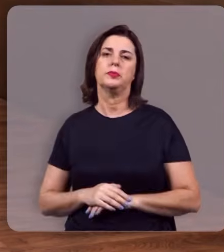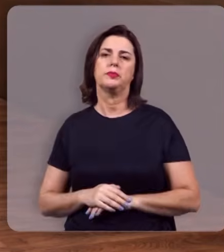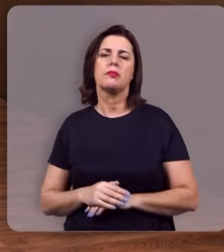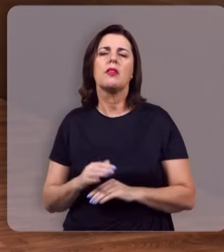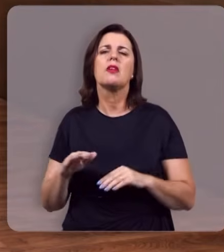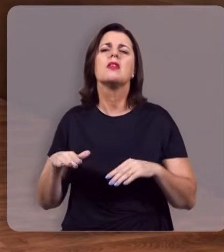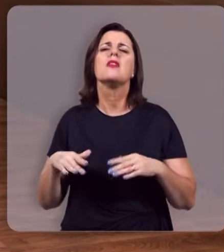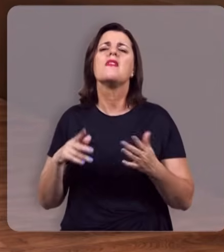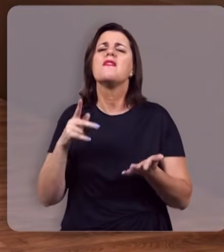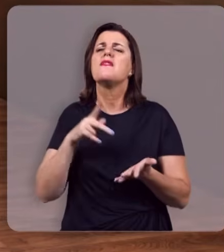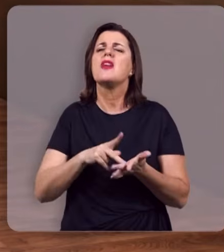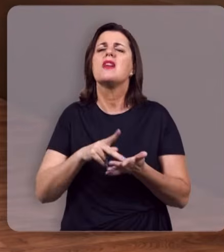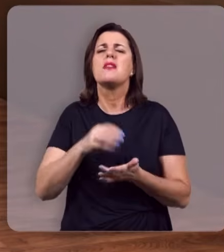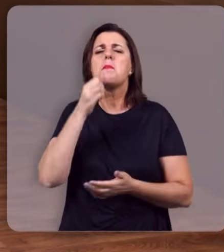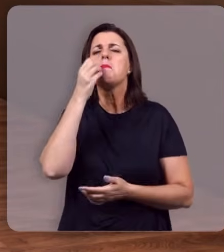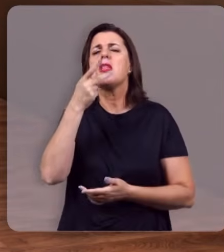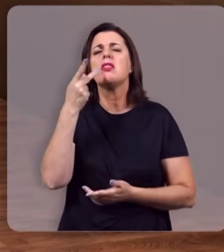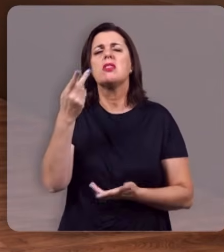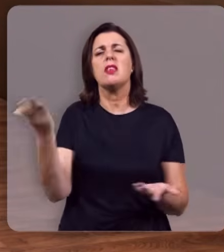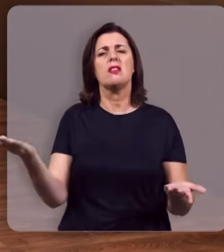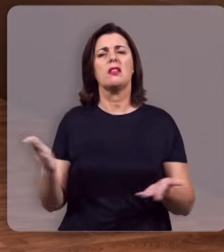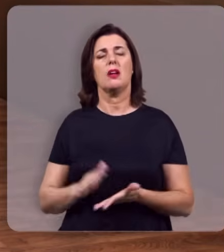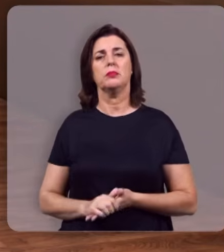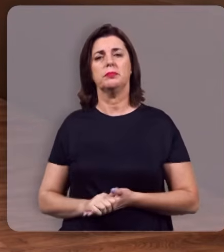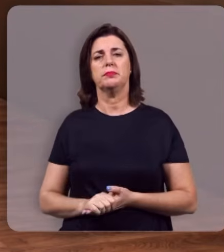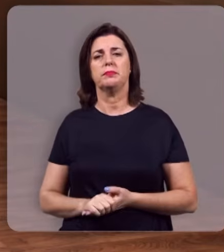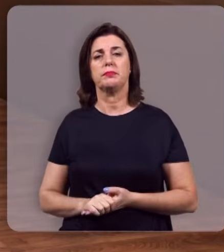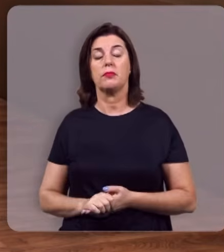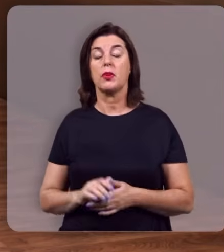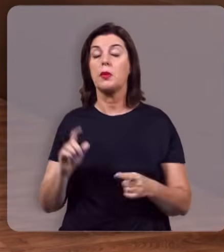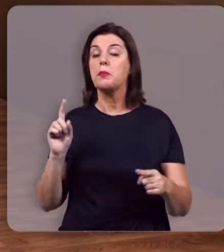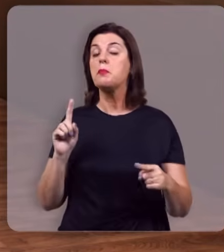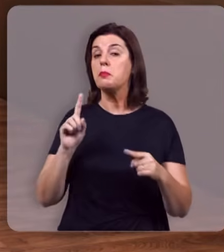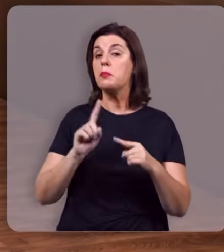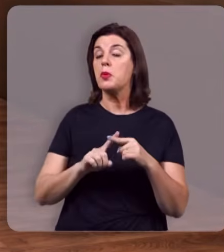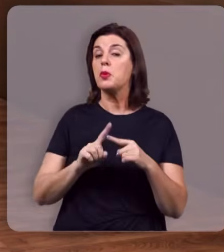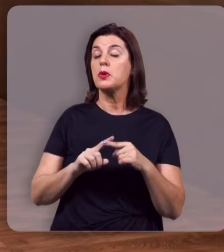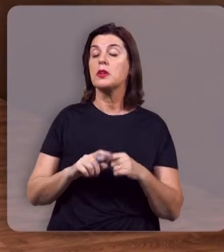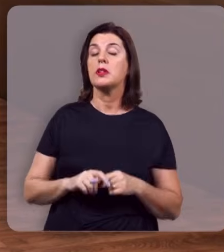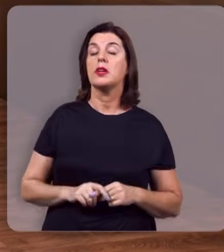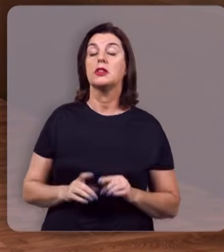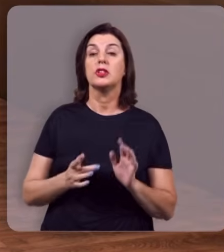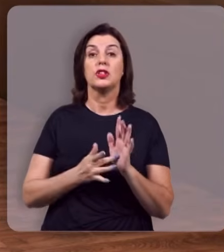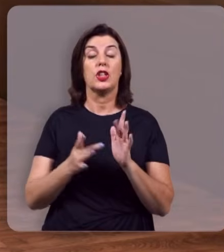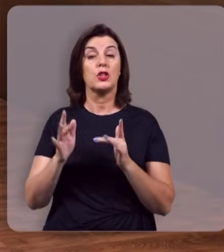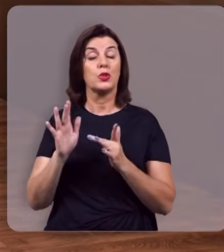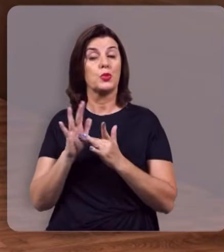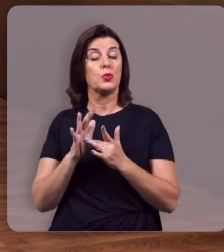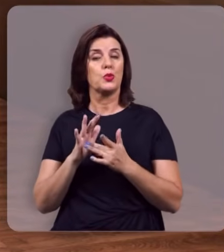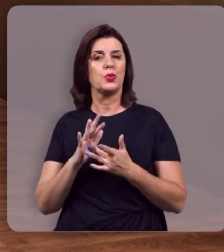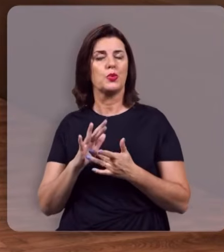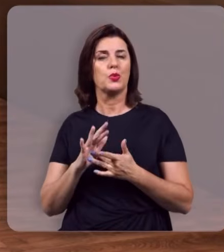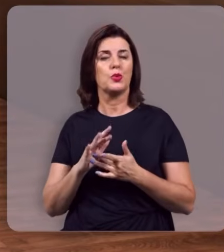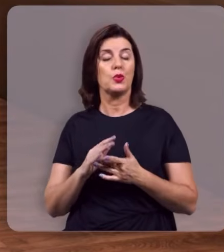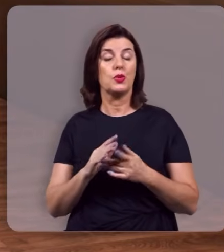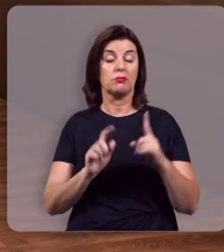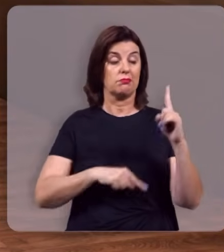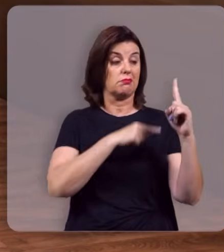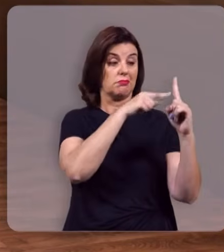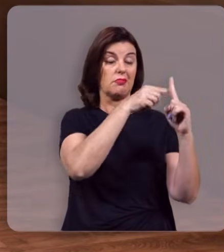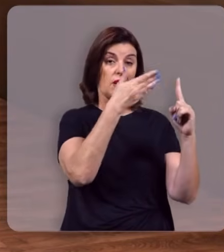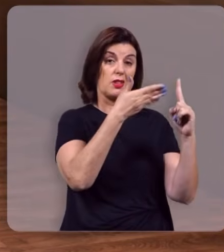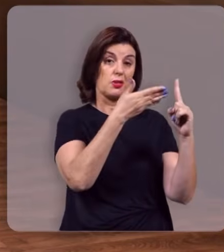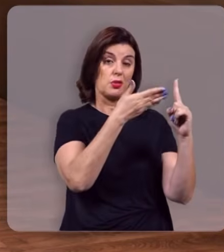Que verdade bendita esta! Porque Jesus, ali na